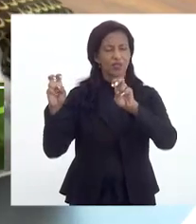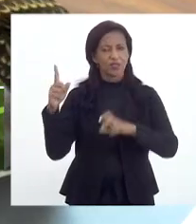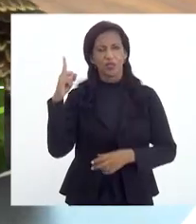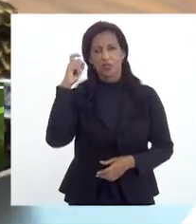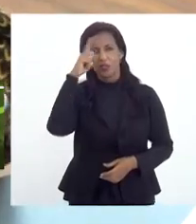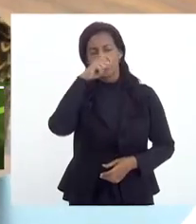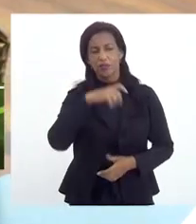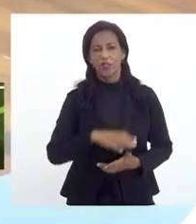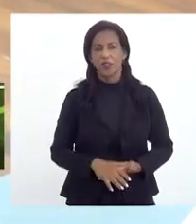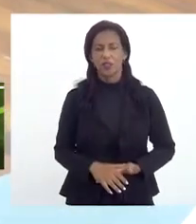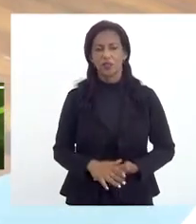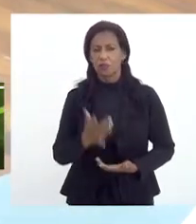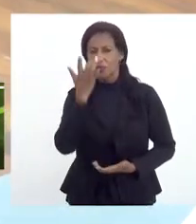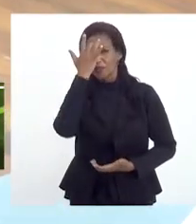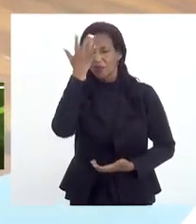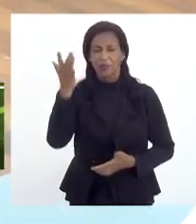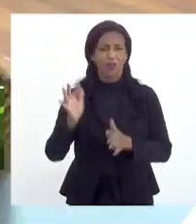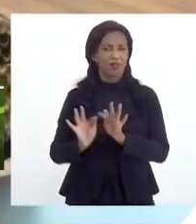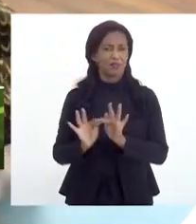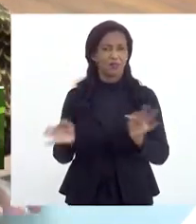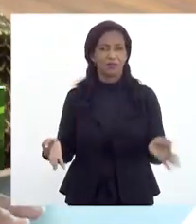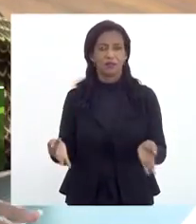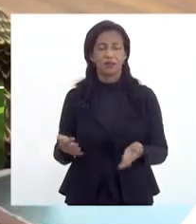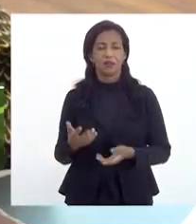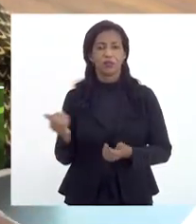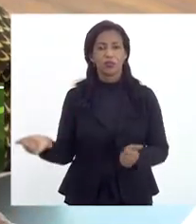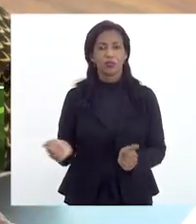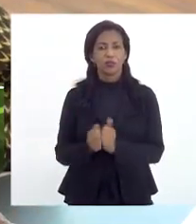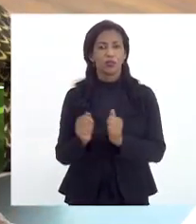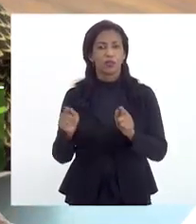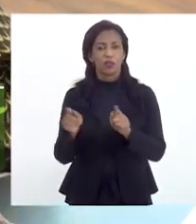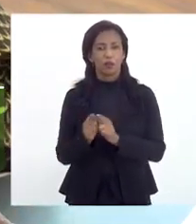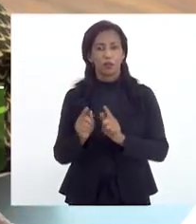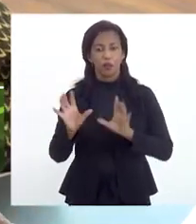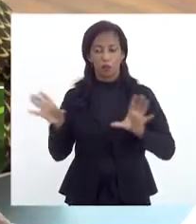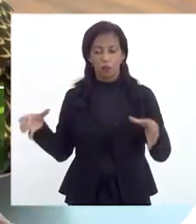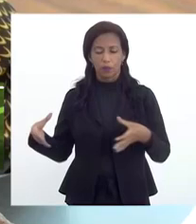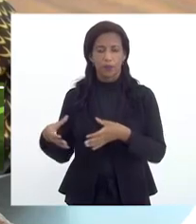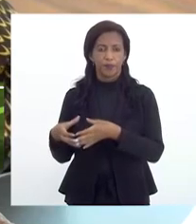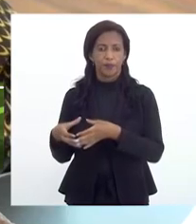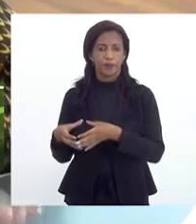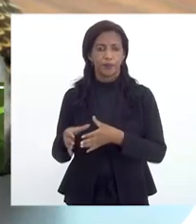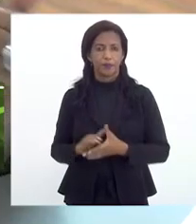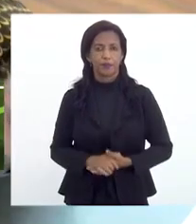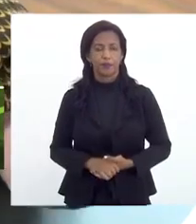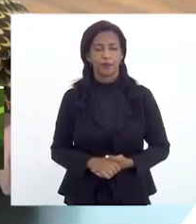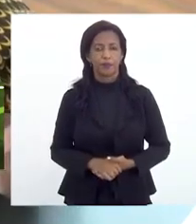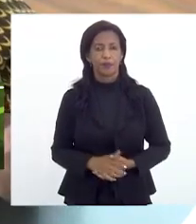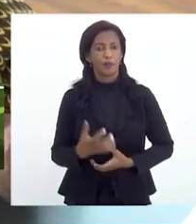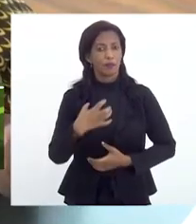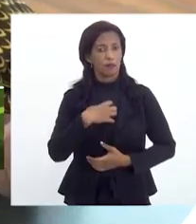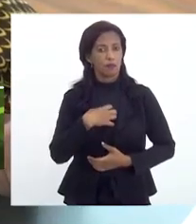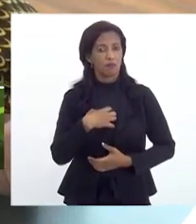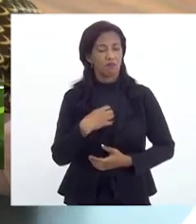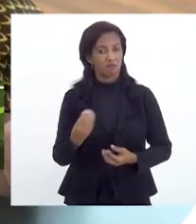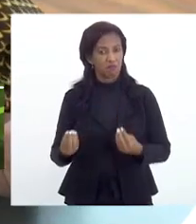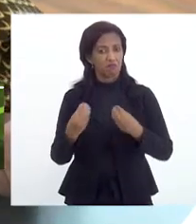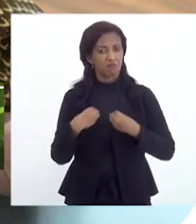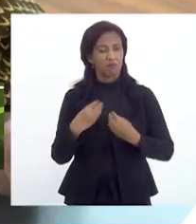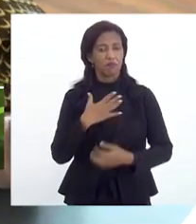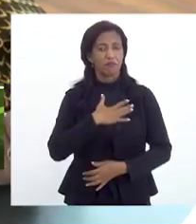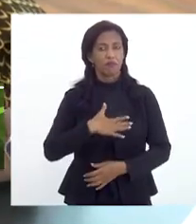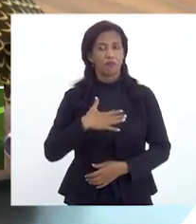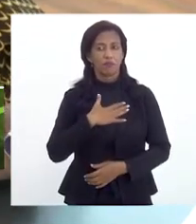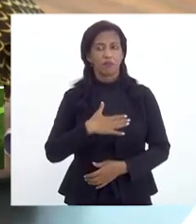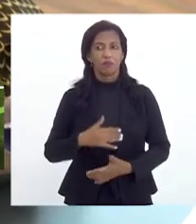tão familiar E simples para nós Juntamente com a nossa equipe Mas nós nos sentimos Contempladas